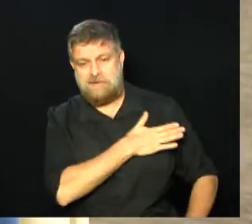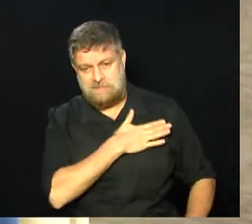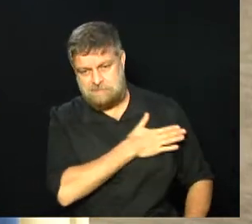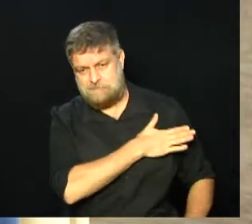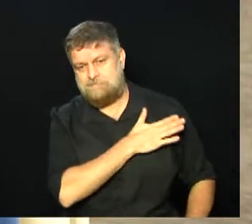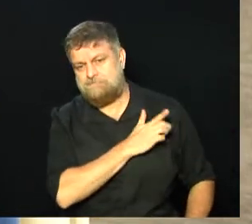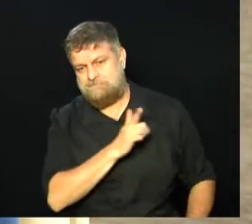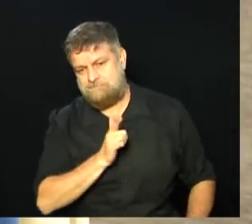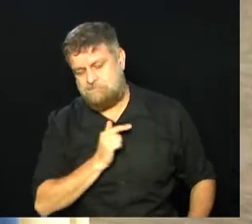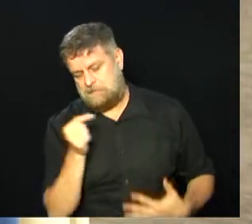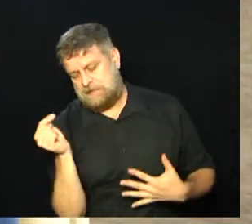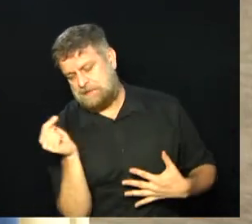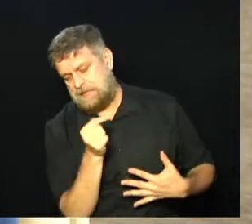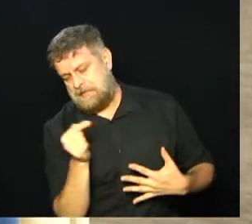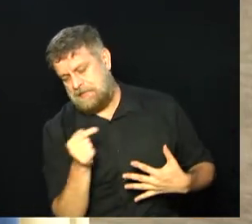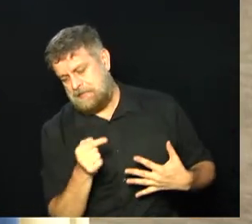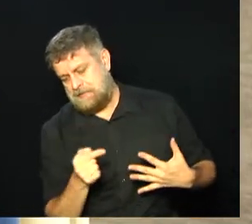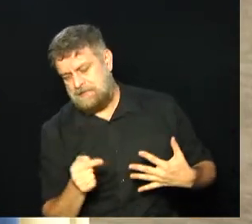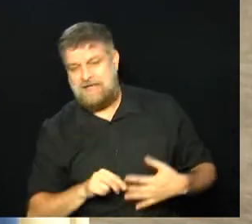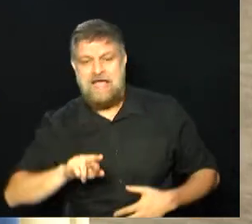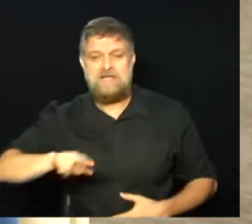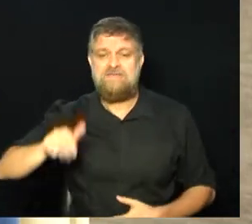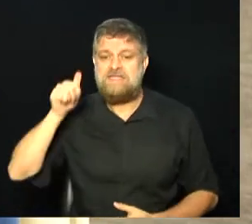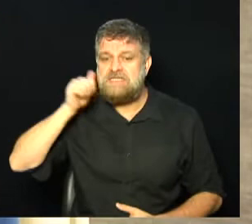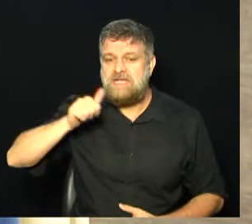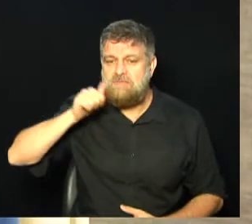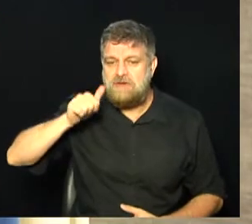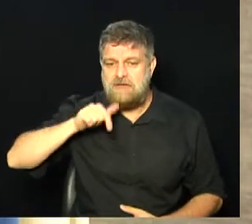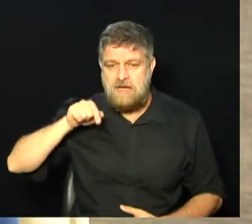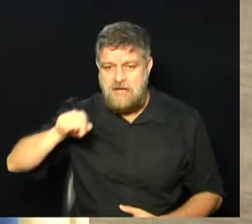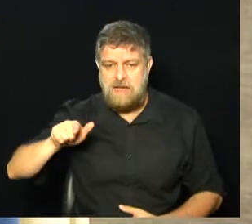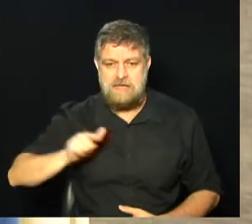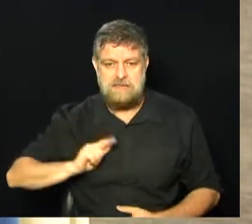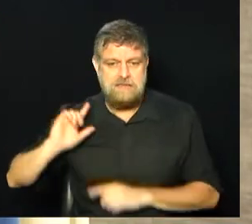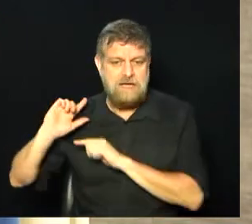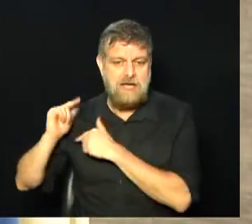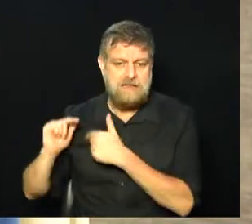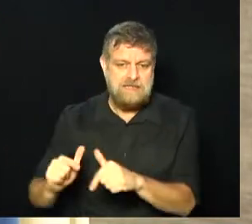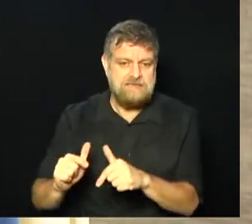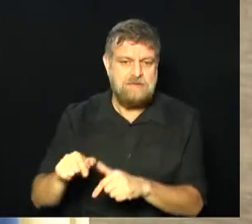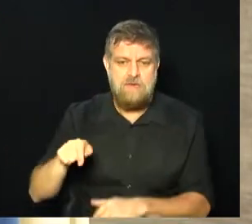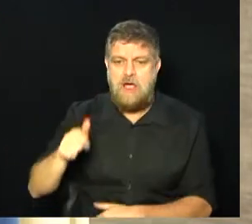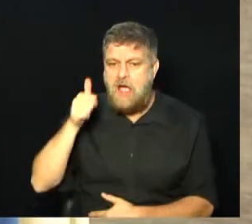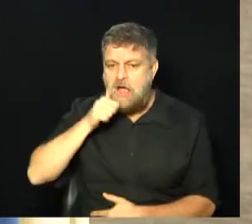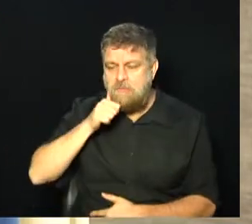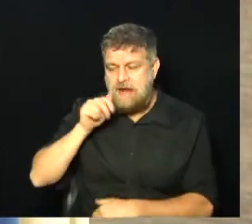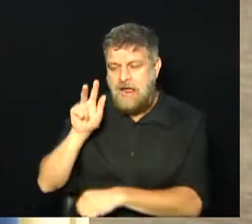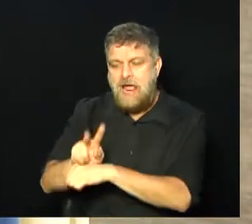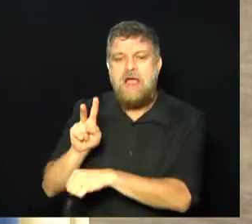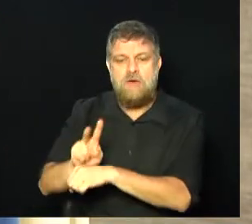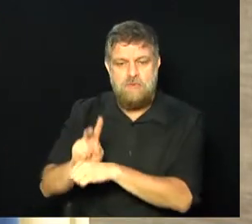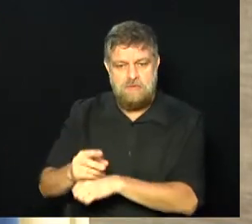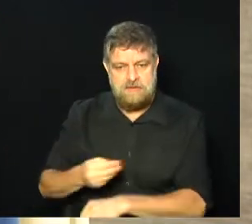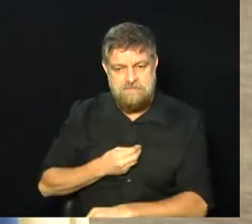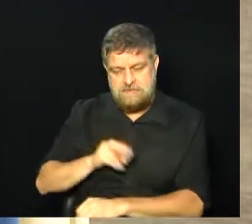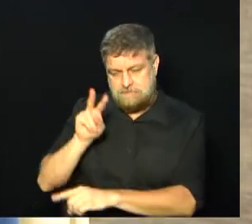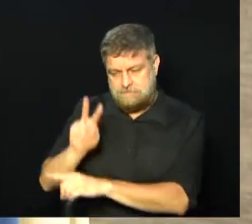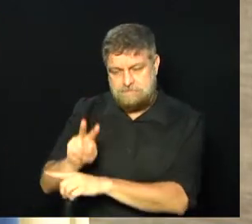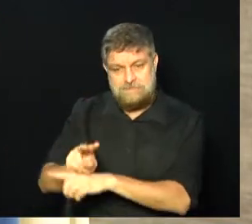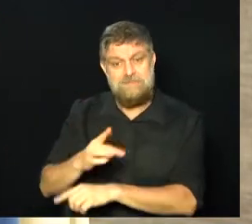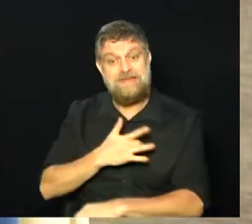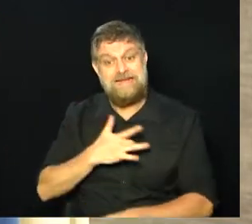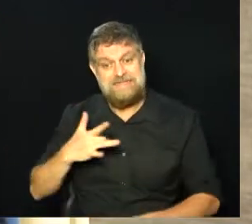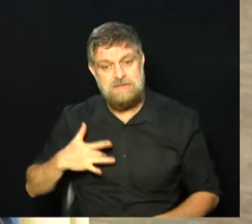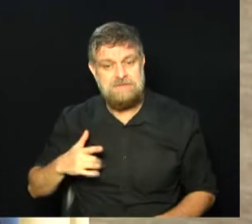alguns preconceitos, diferente da mulher. A mulher, ela tradicionalmente, ela se cuida mais, ela já tem, né,